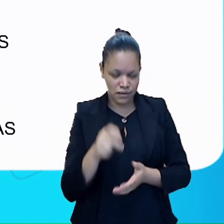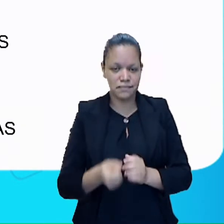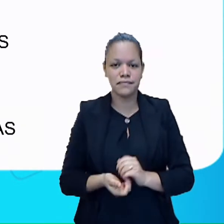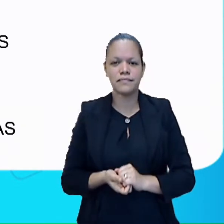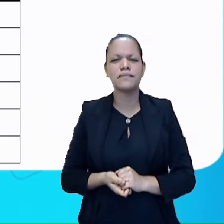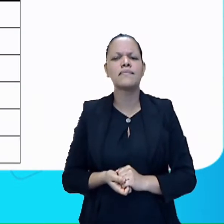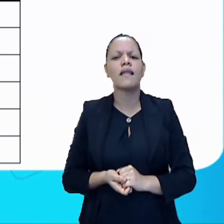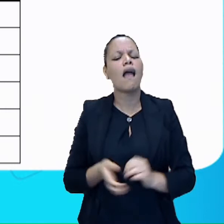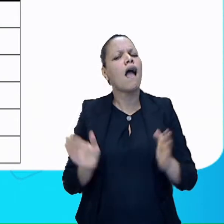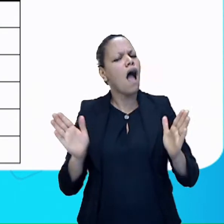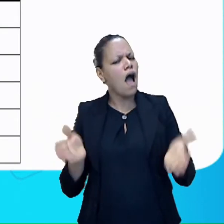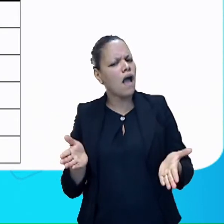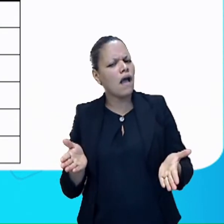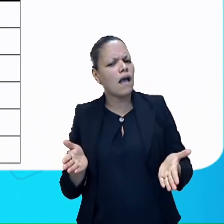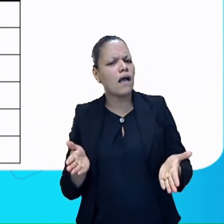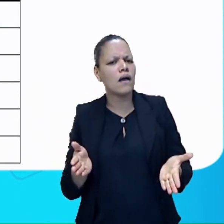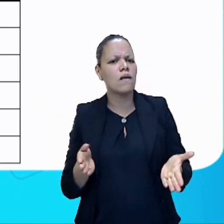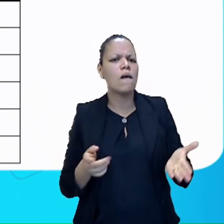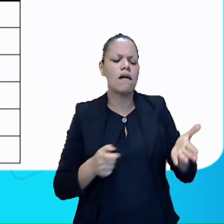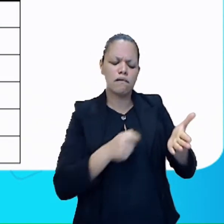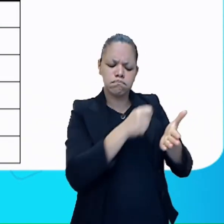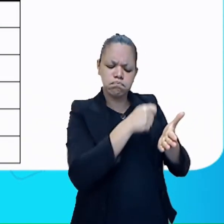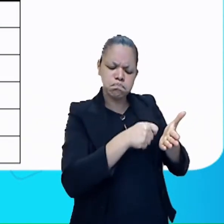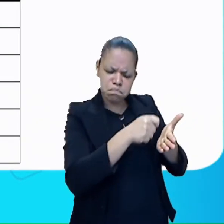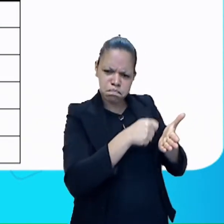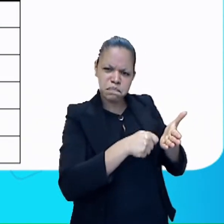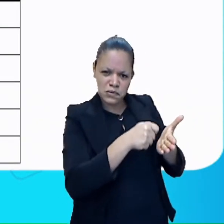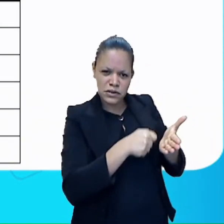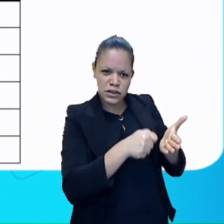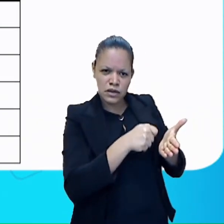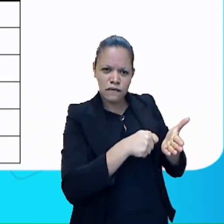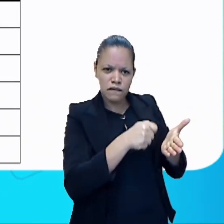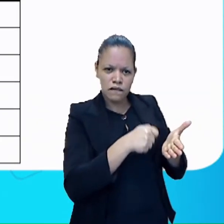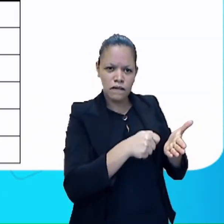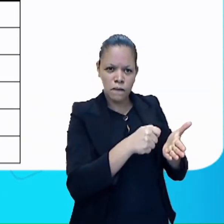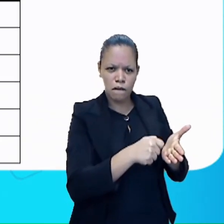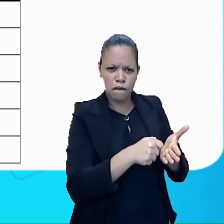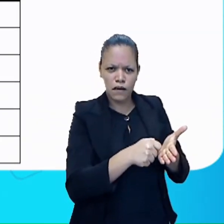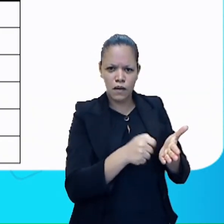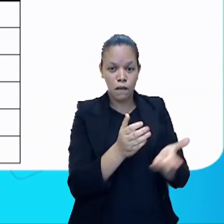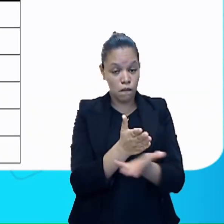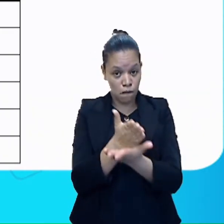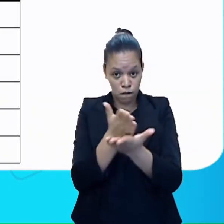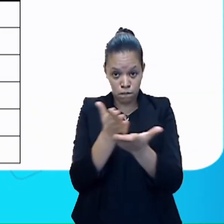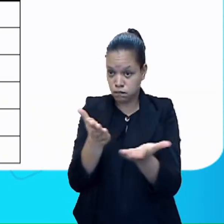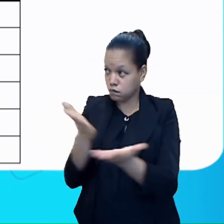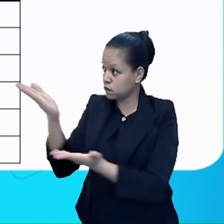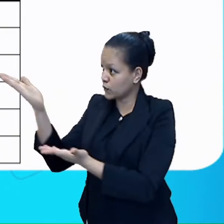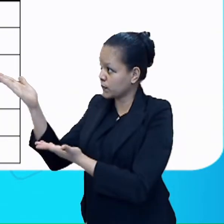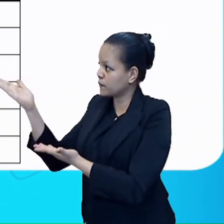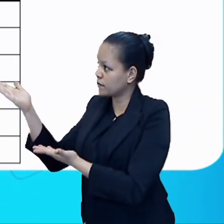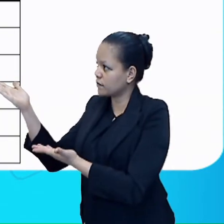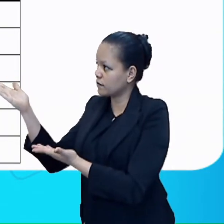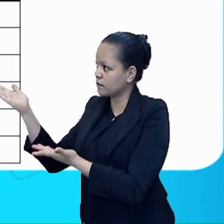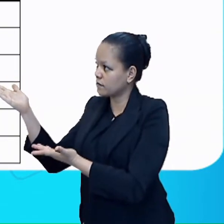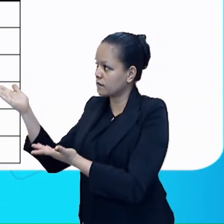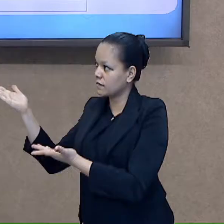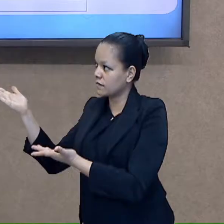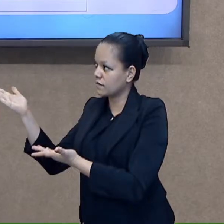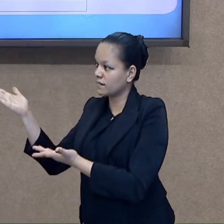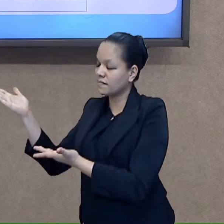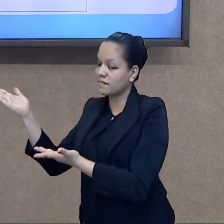vamos escrever essas palavras lá. Pra eu, dormir e dormindo.